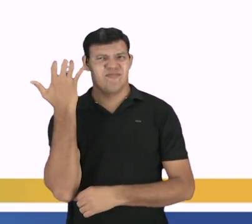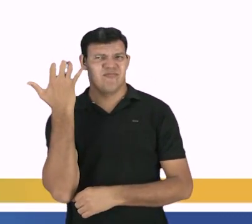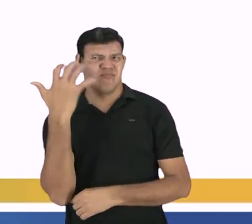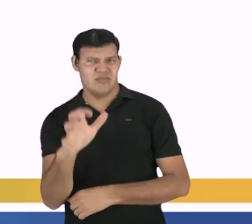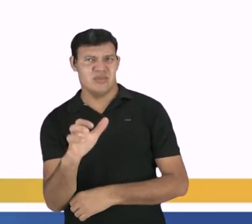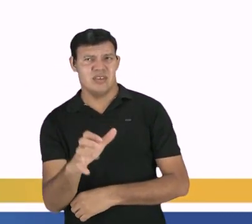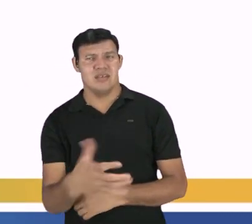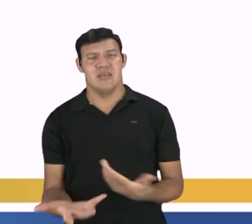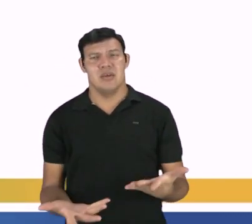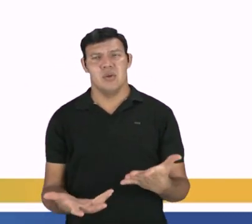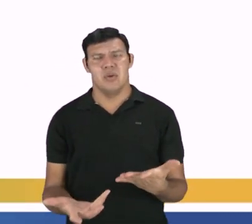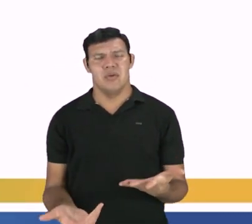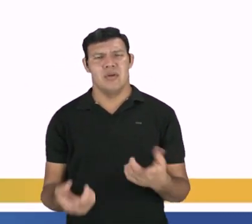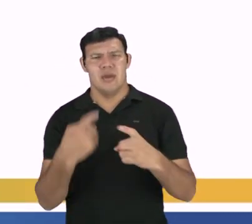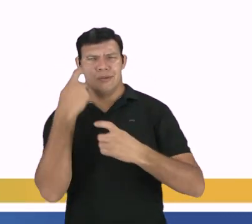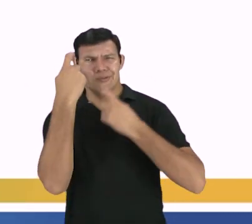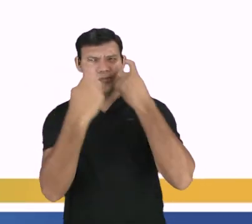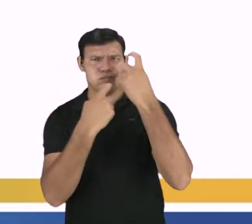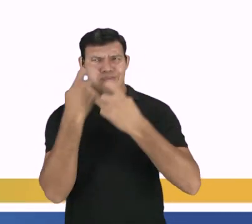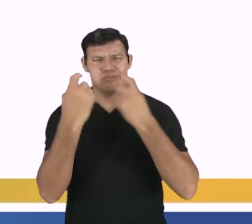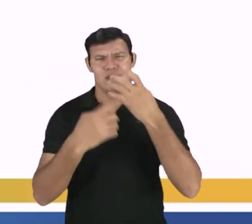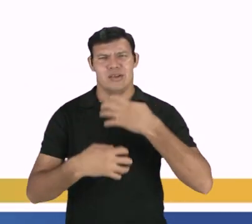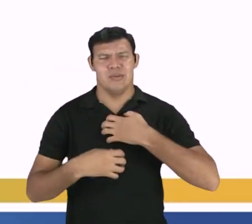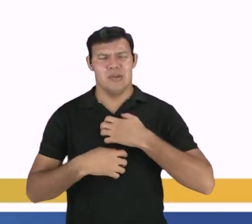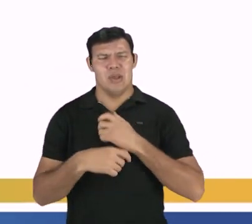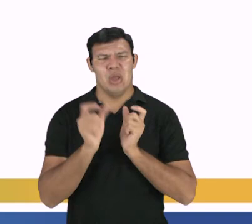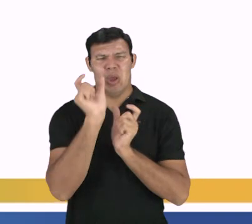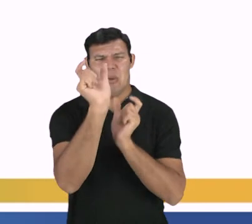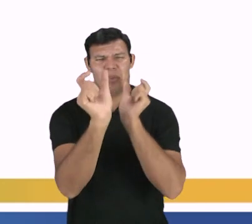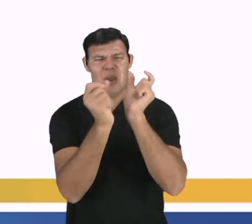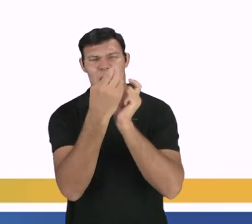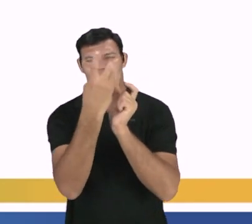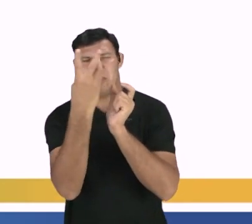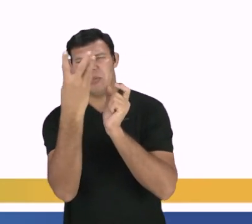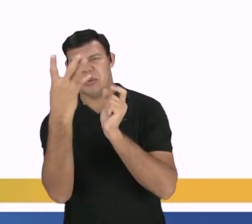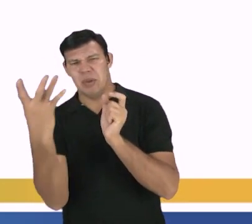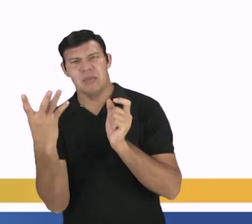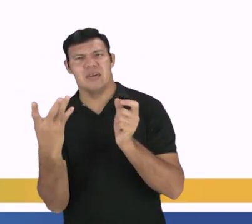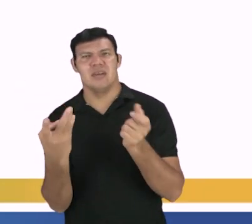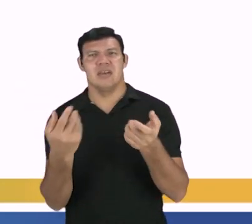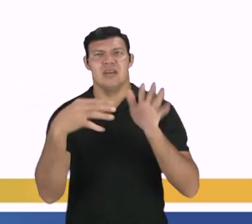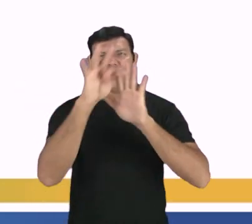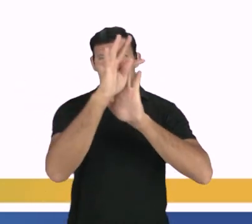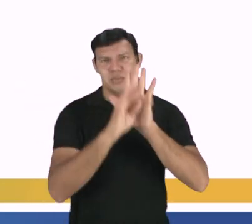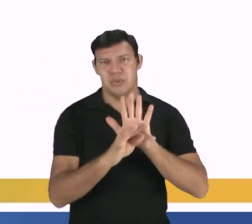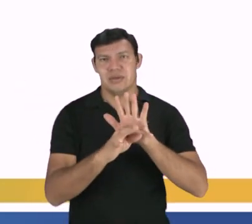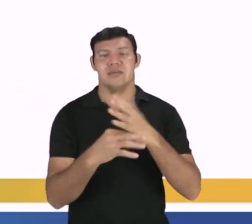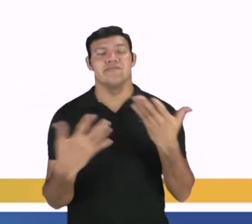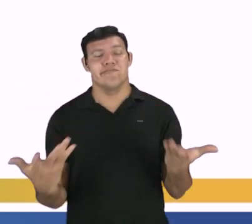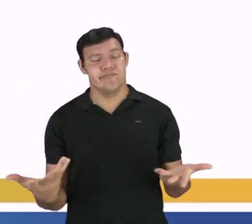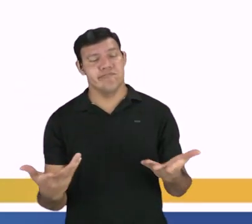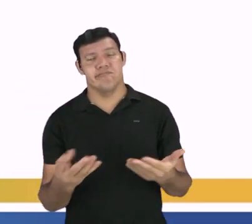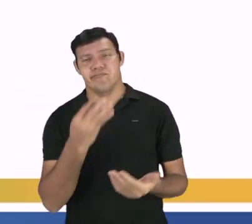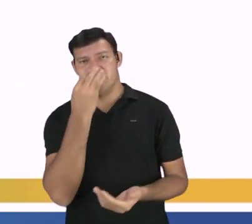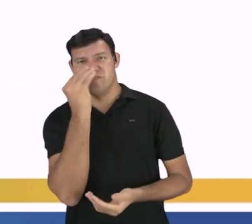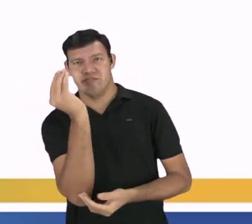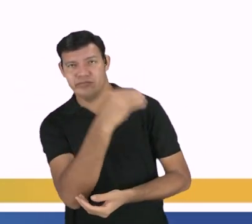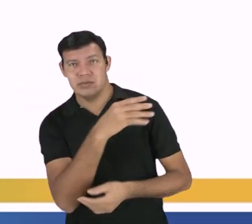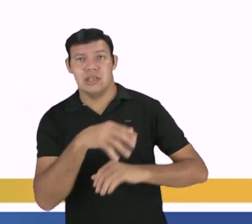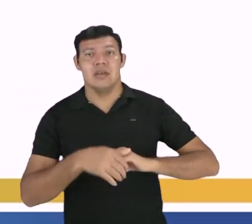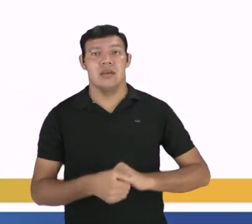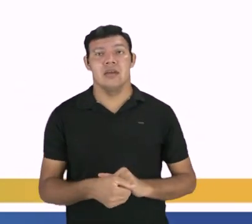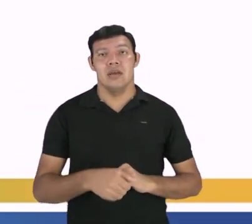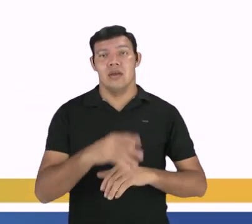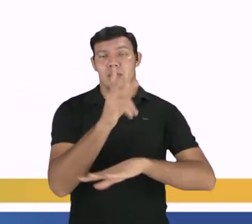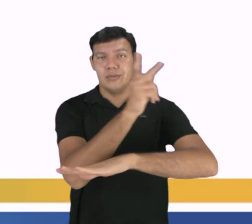tanto culto à forma, né, contar as sílabas para se produzir seus textos. Então saiu de moda ali. Assim, no parnasianismo no